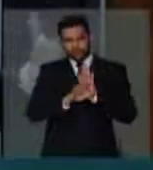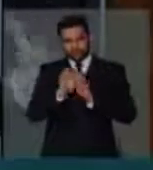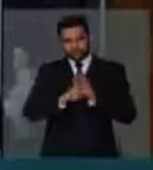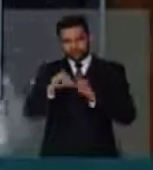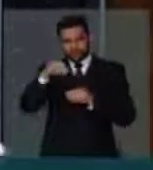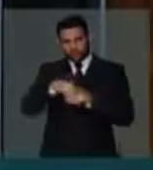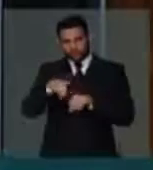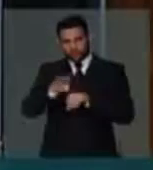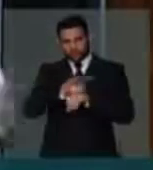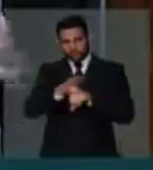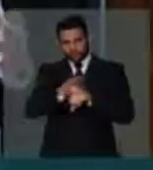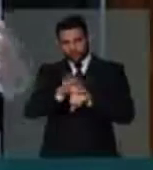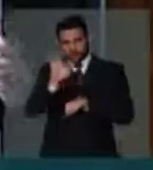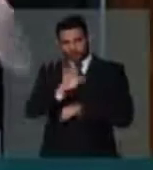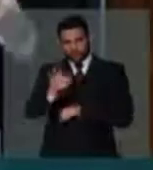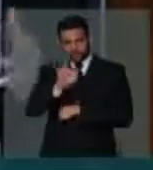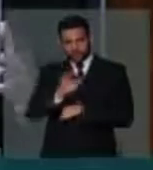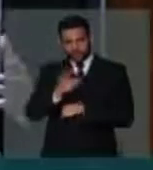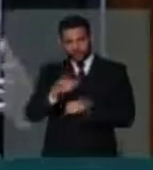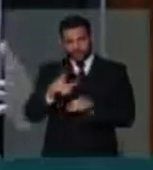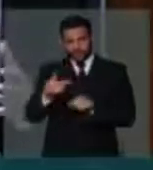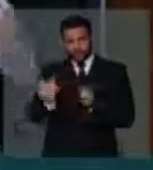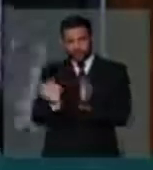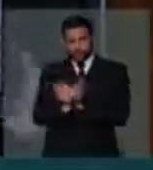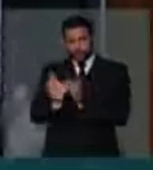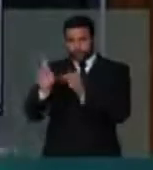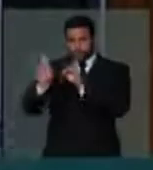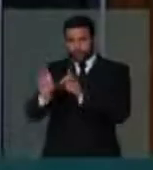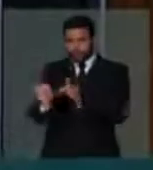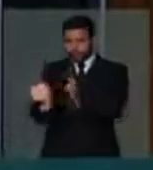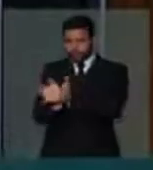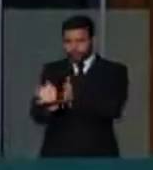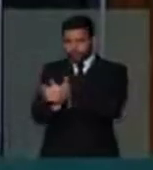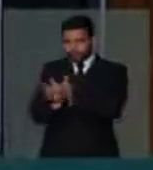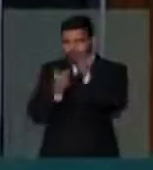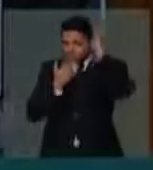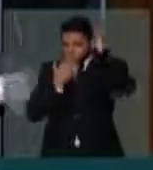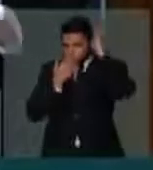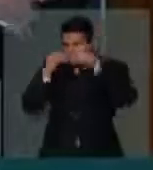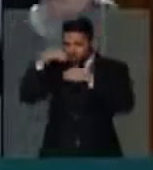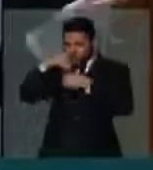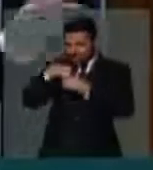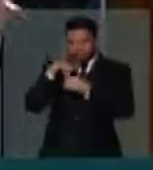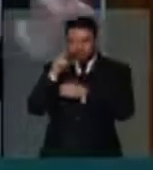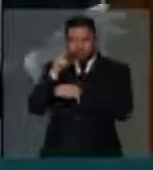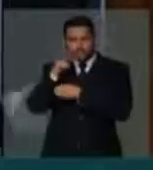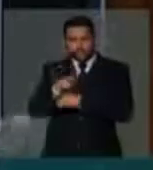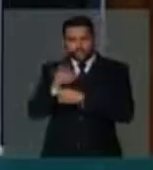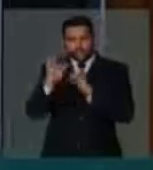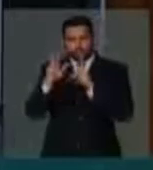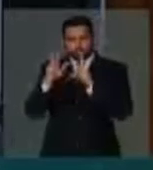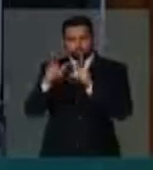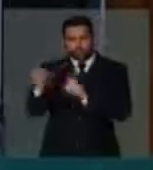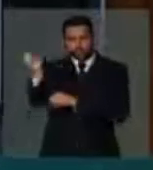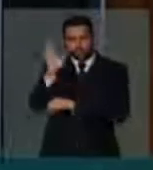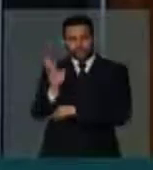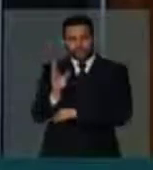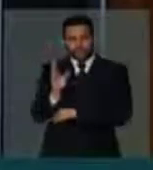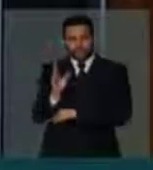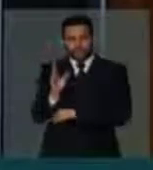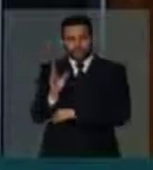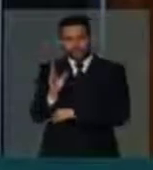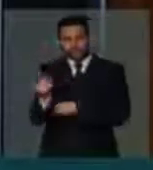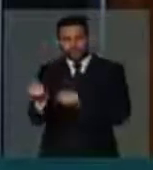nossa Constituição, o escopo de direitos destas comunidades, nós assistimos em todo o Brasil uma